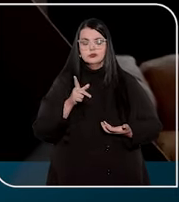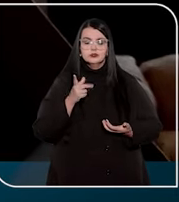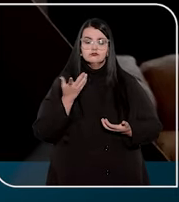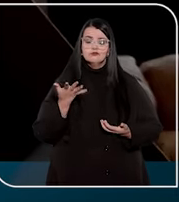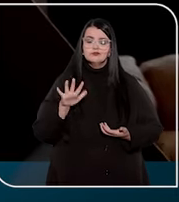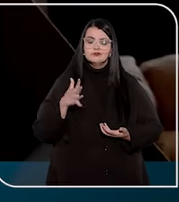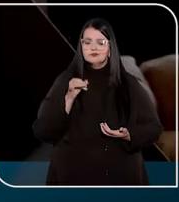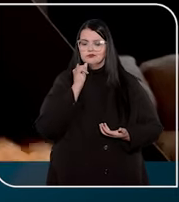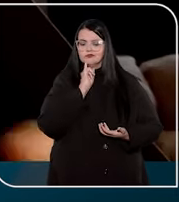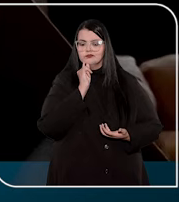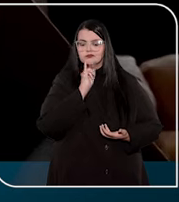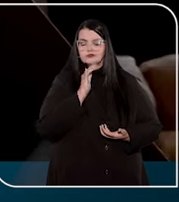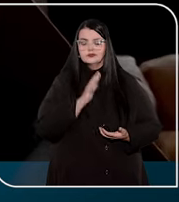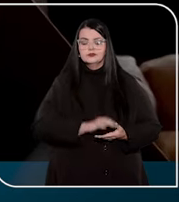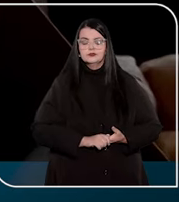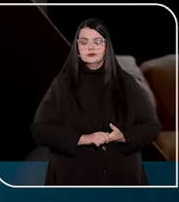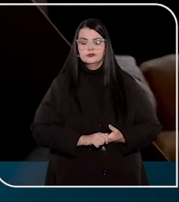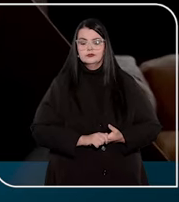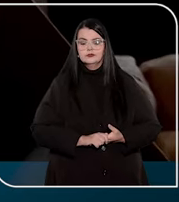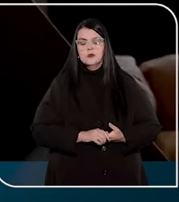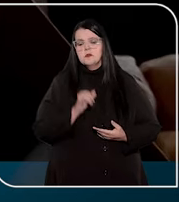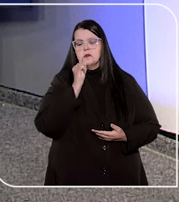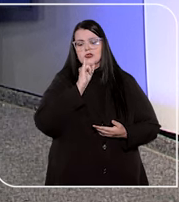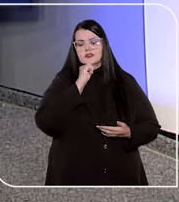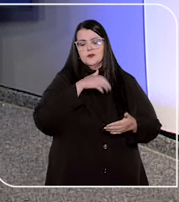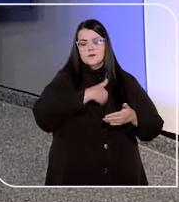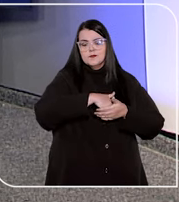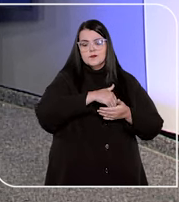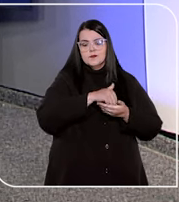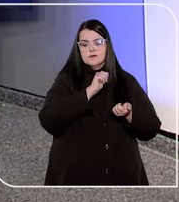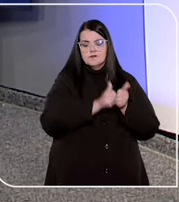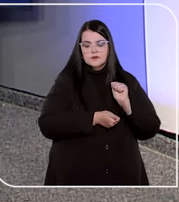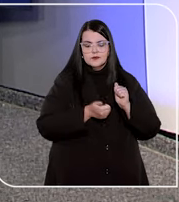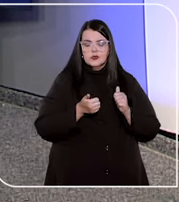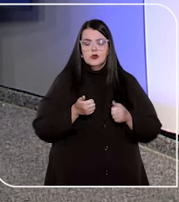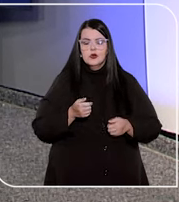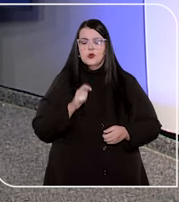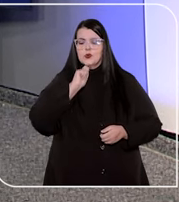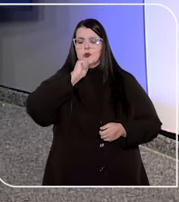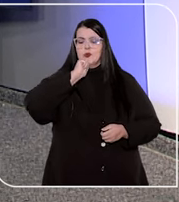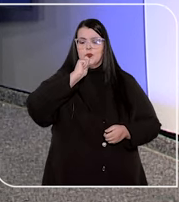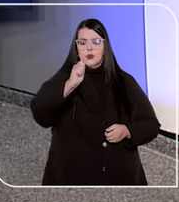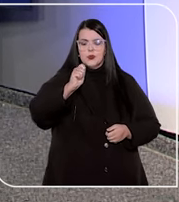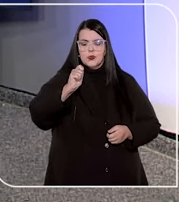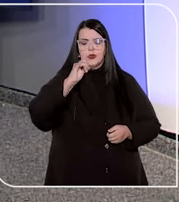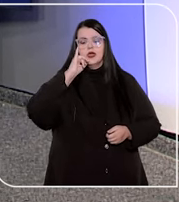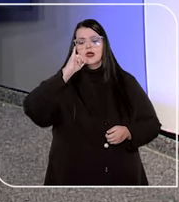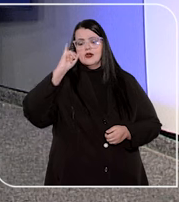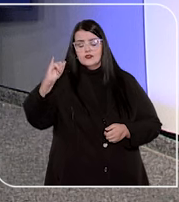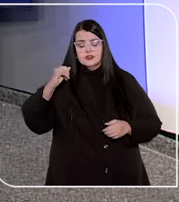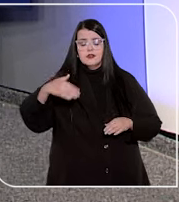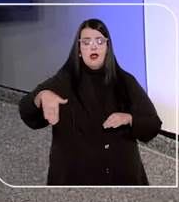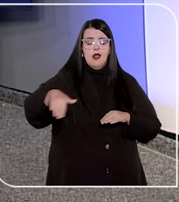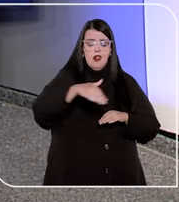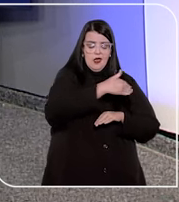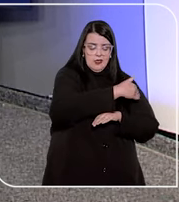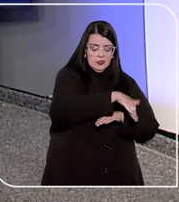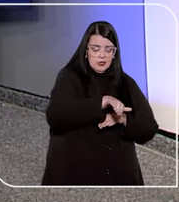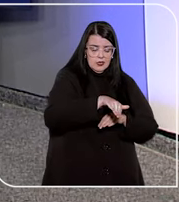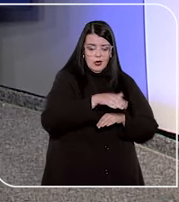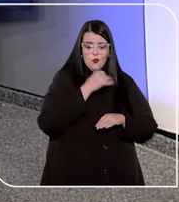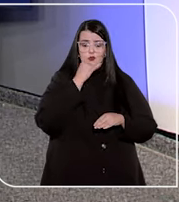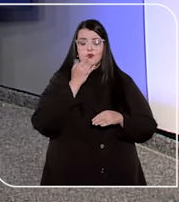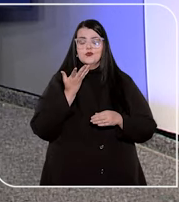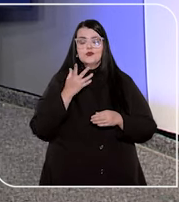fosse assim. Lá na nossa partida de futebol, o juiz vira para você e fala assim: agora bata o lateral. O sujeito vai bater um